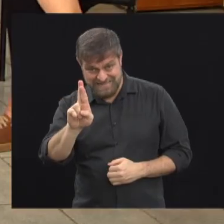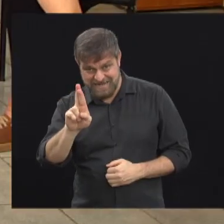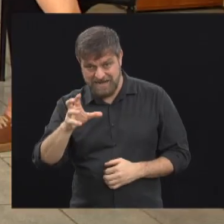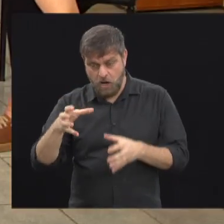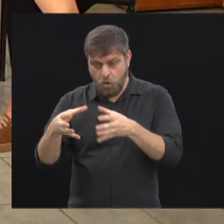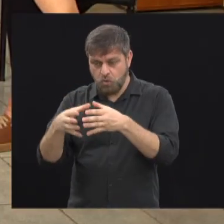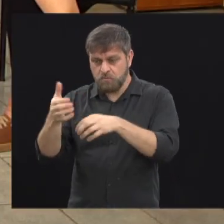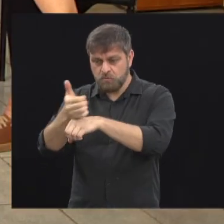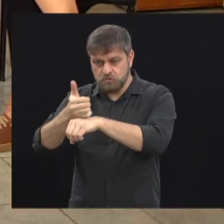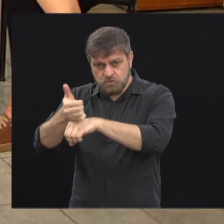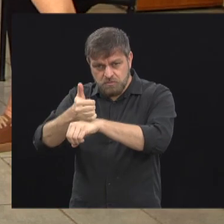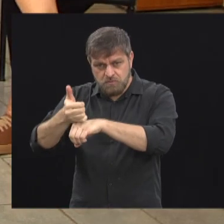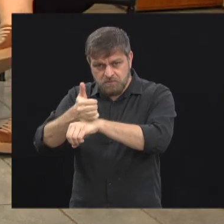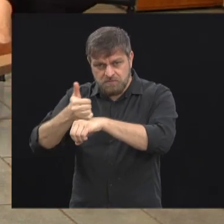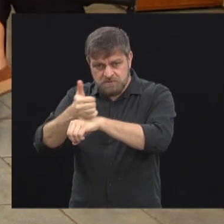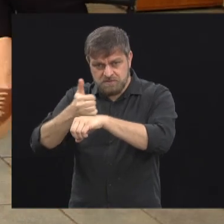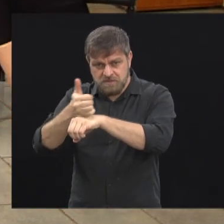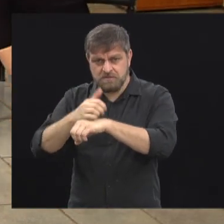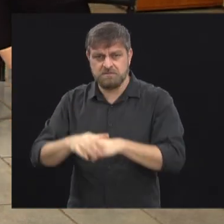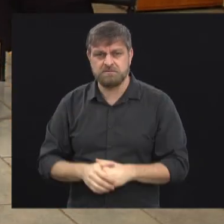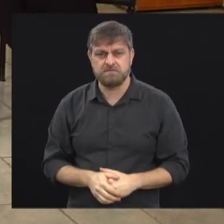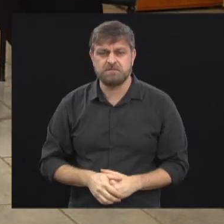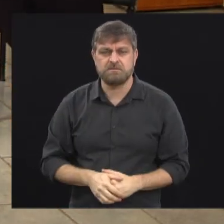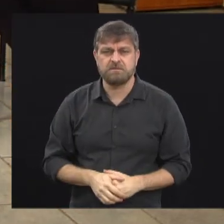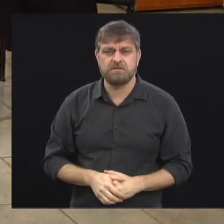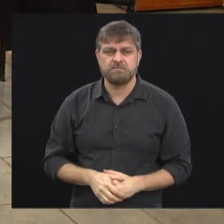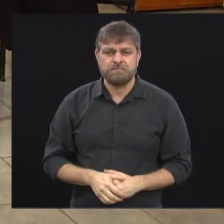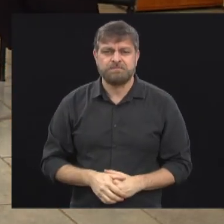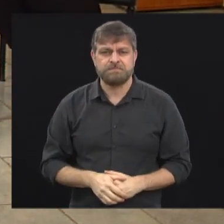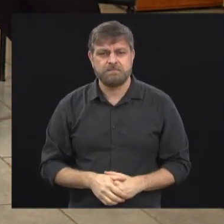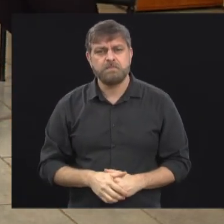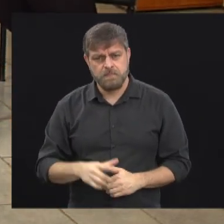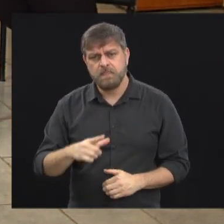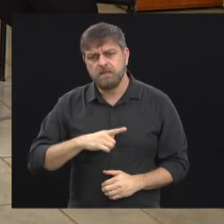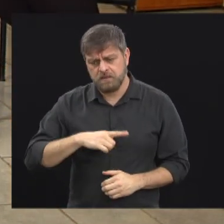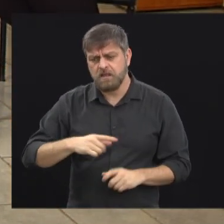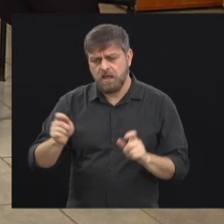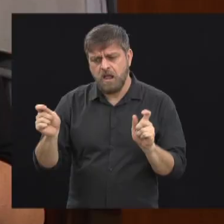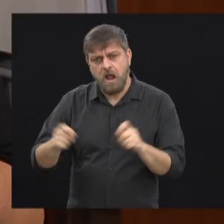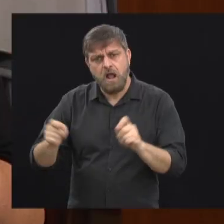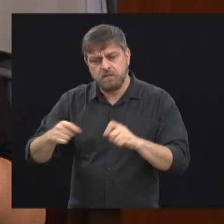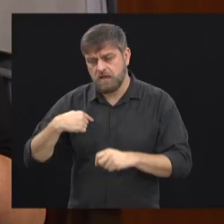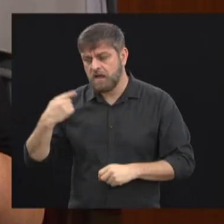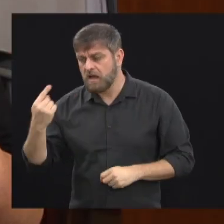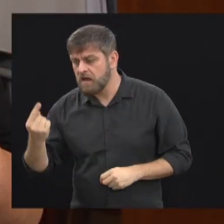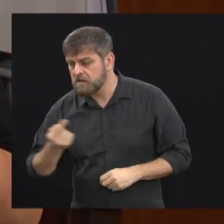profissionais, do profissionalização, há então